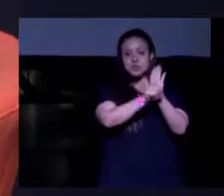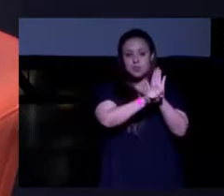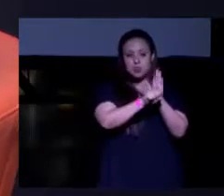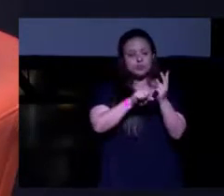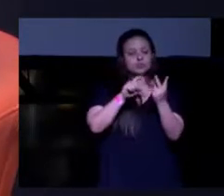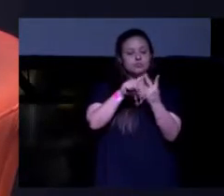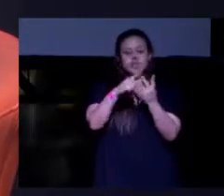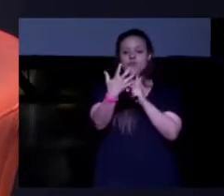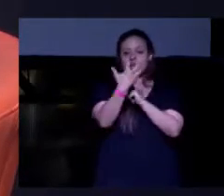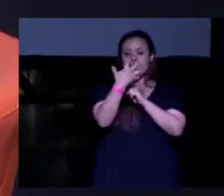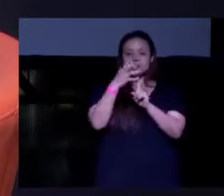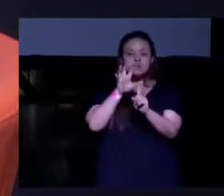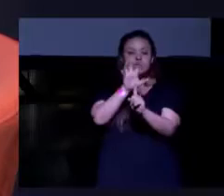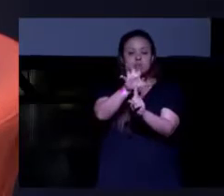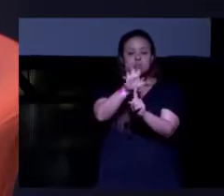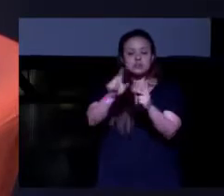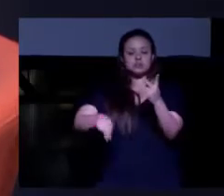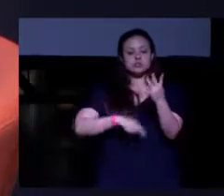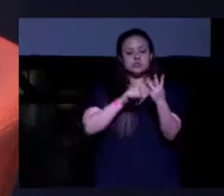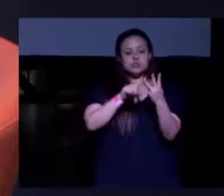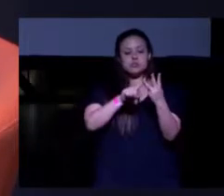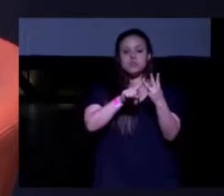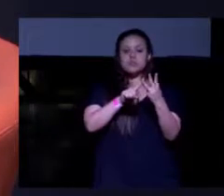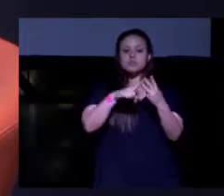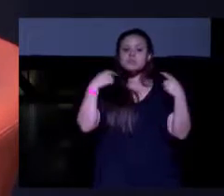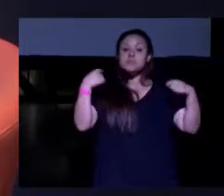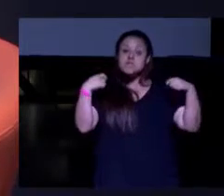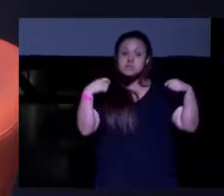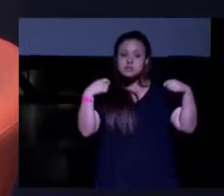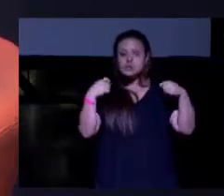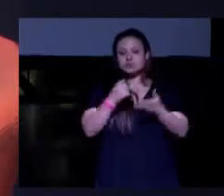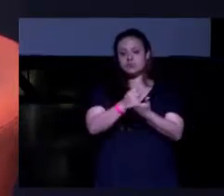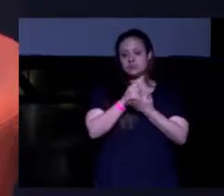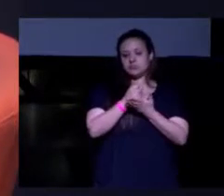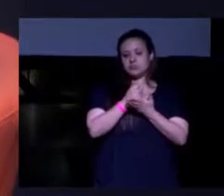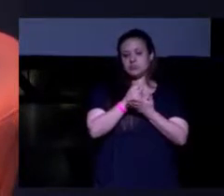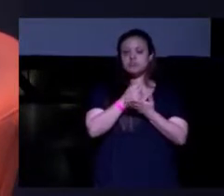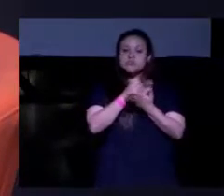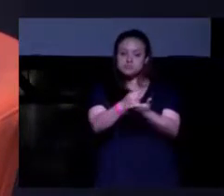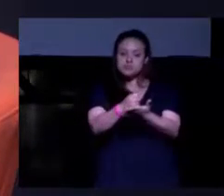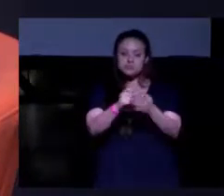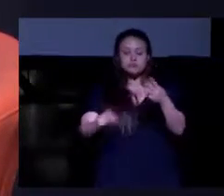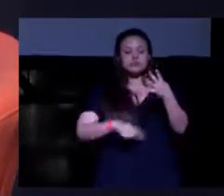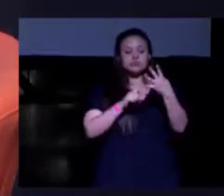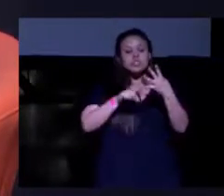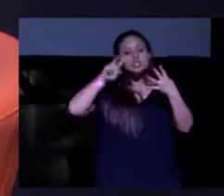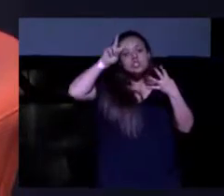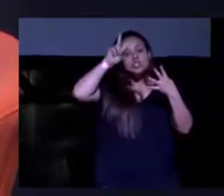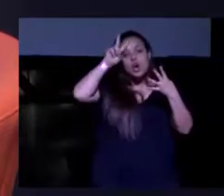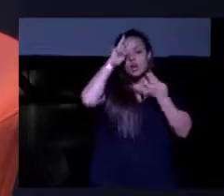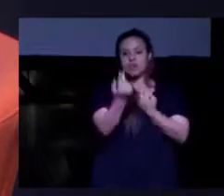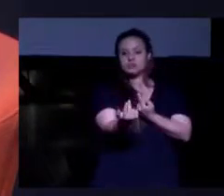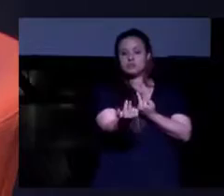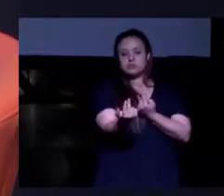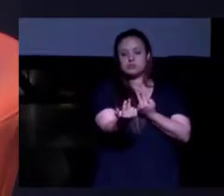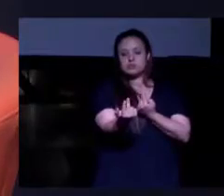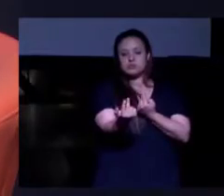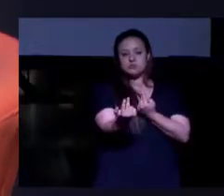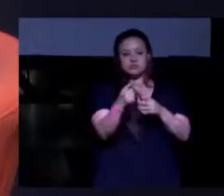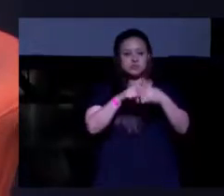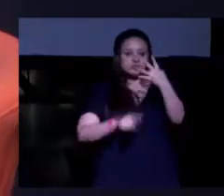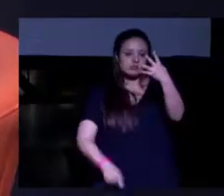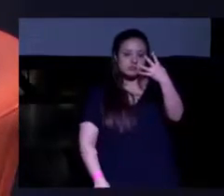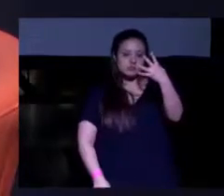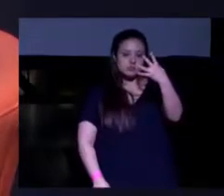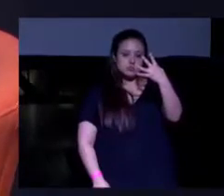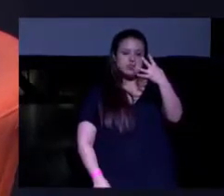mútua, preenchimento de necessidades e história em comum. Né? Às vezes a gente entra num grupo de amigos que a